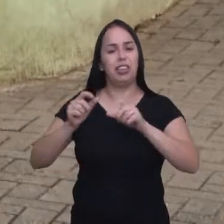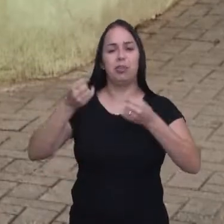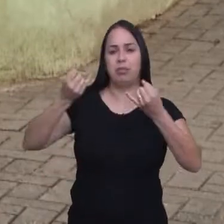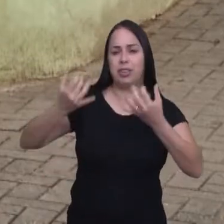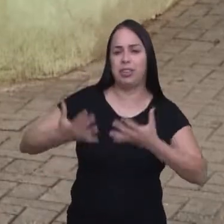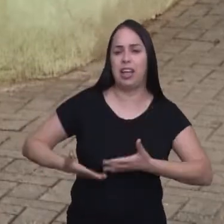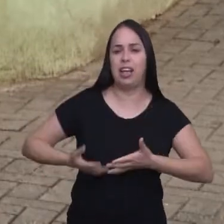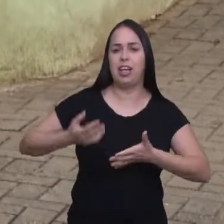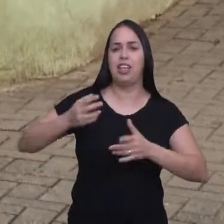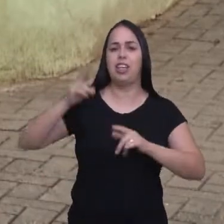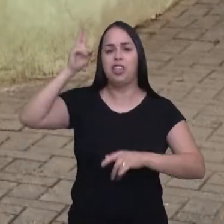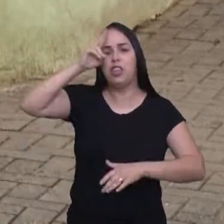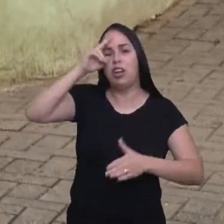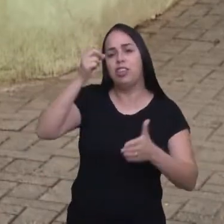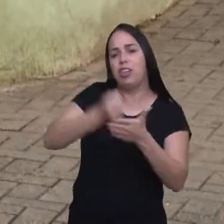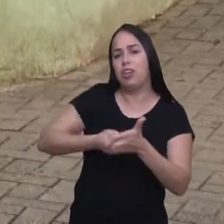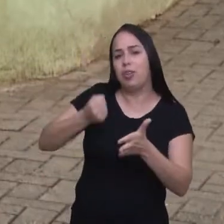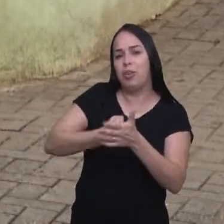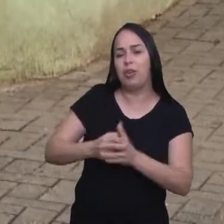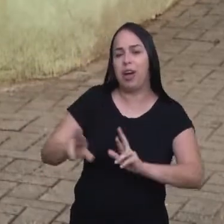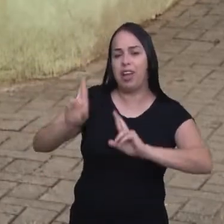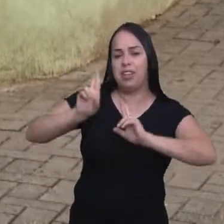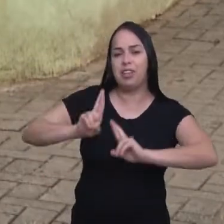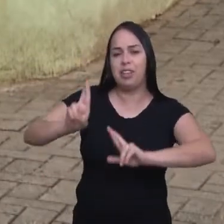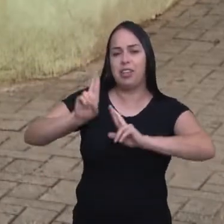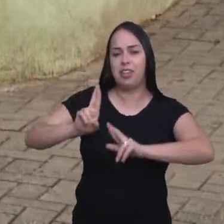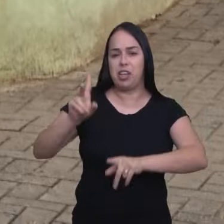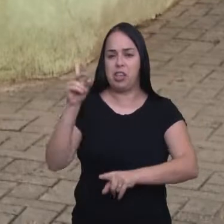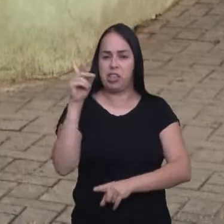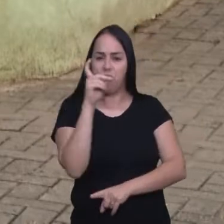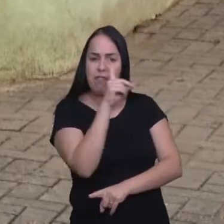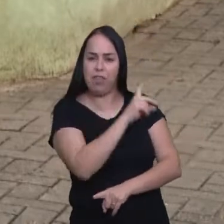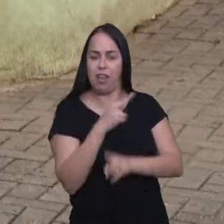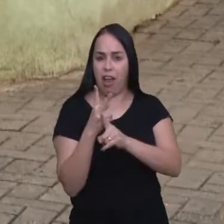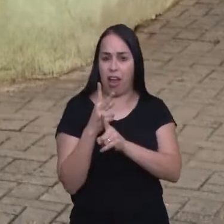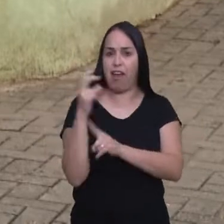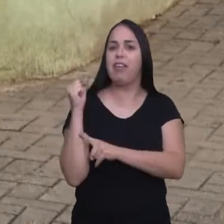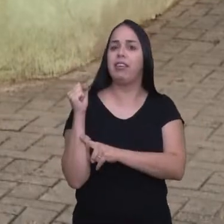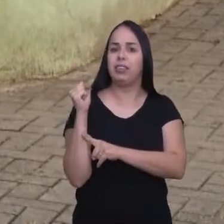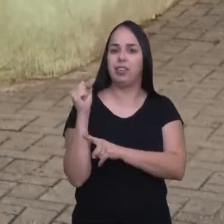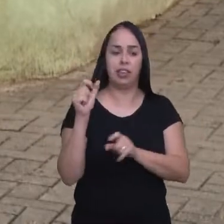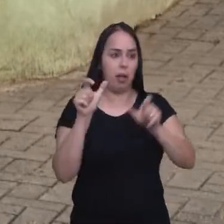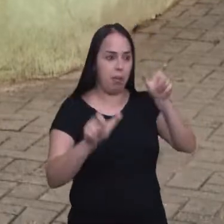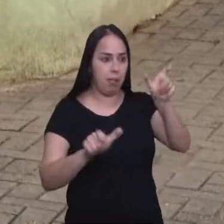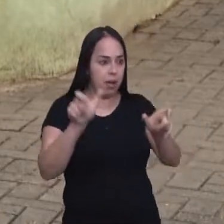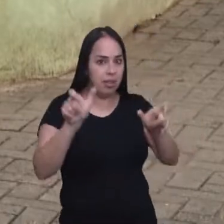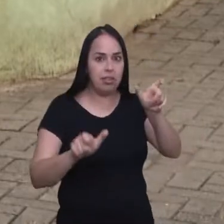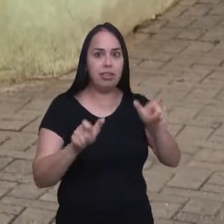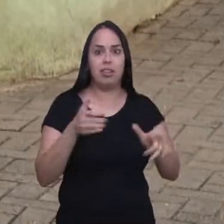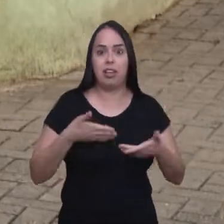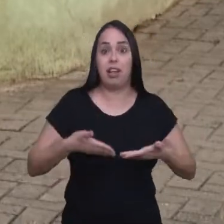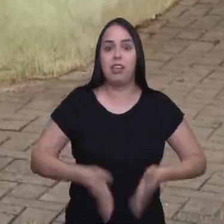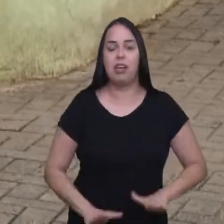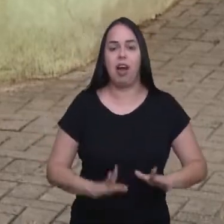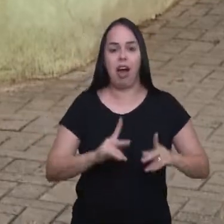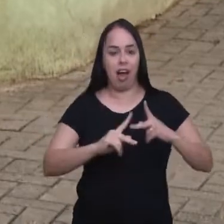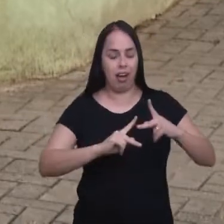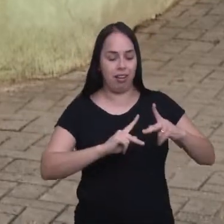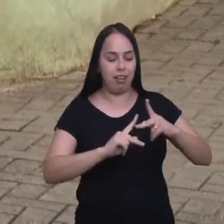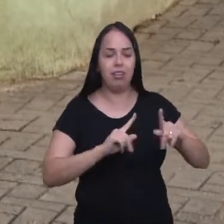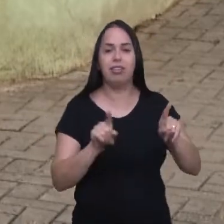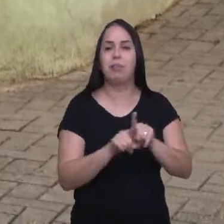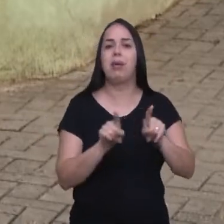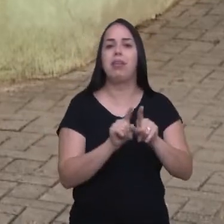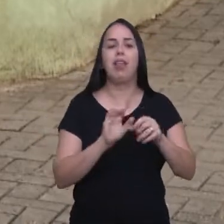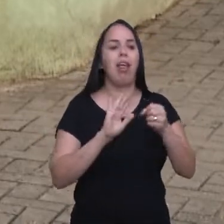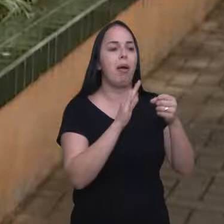e esperança, dificuldades e vitórias, de personagens e pessoas que nasceram ou se apaixonaram por cada